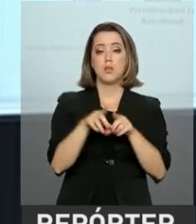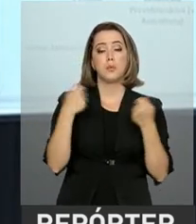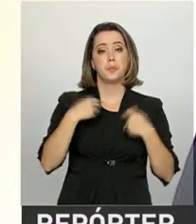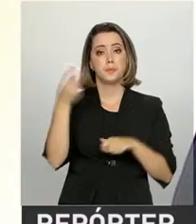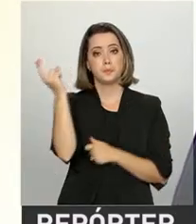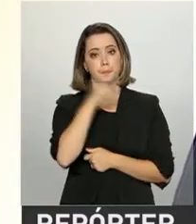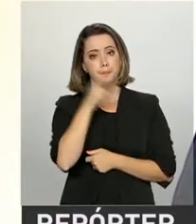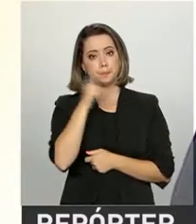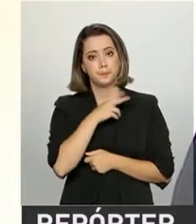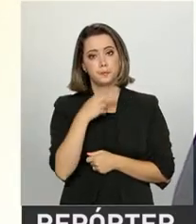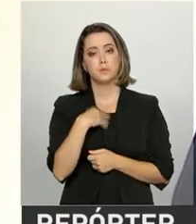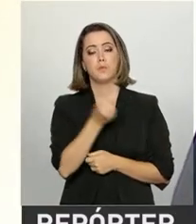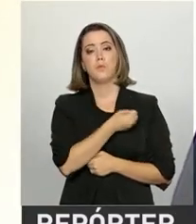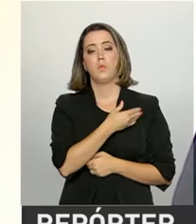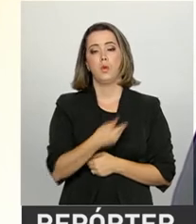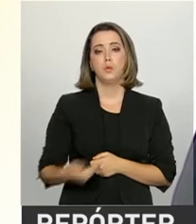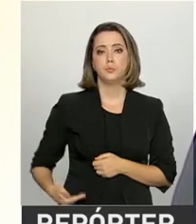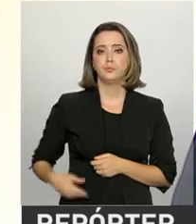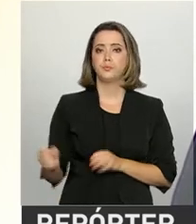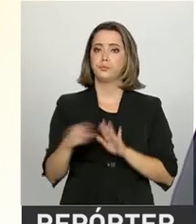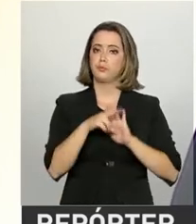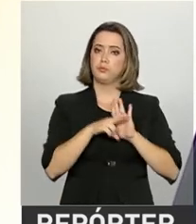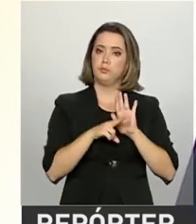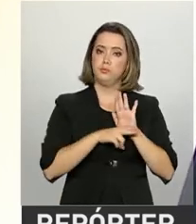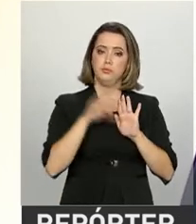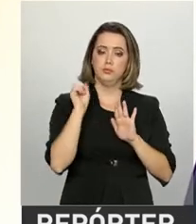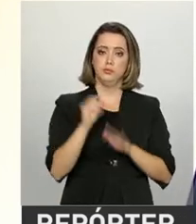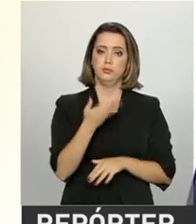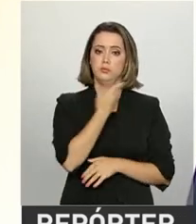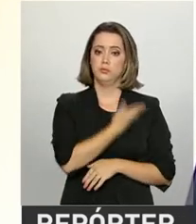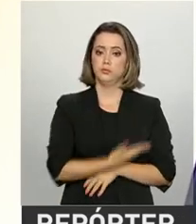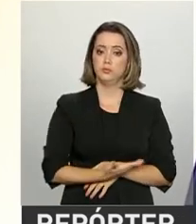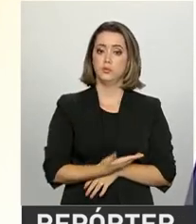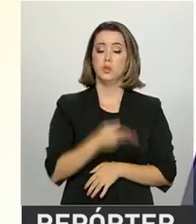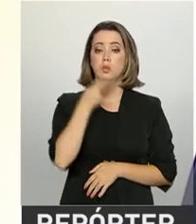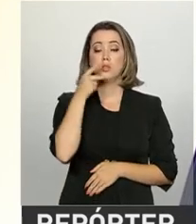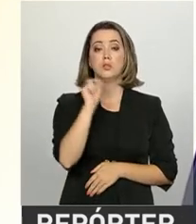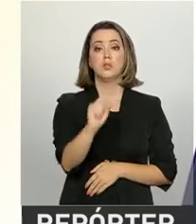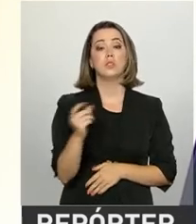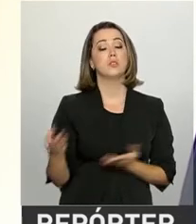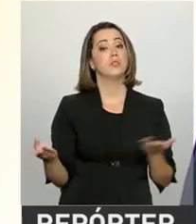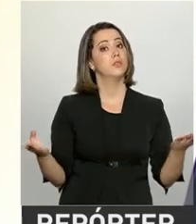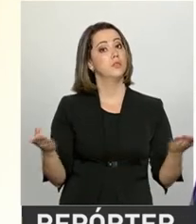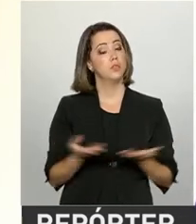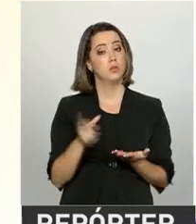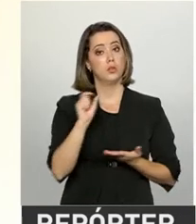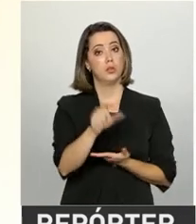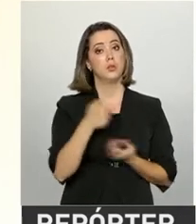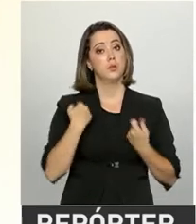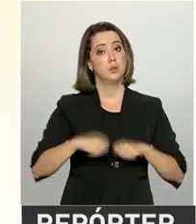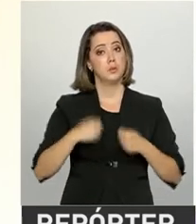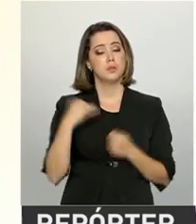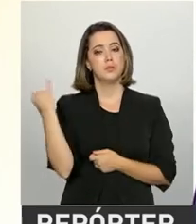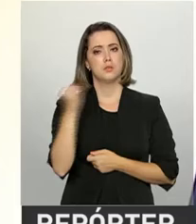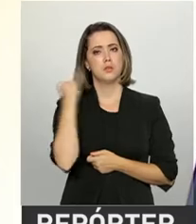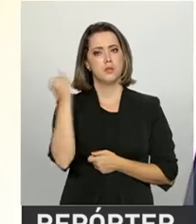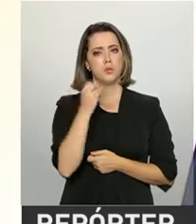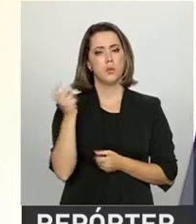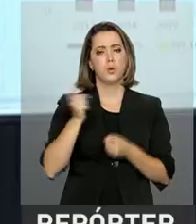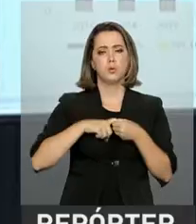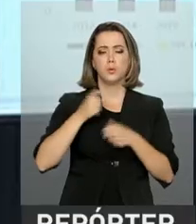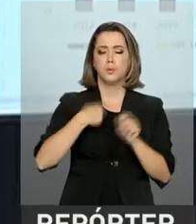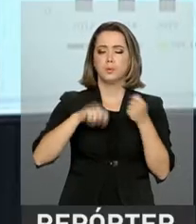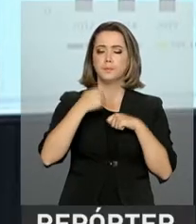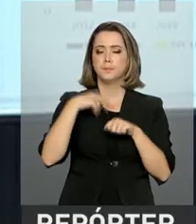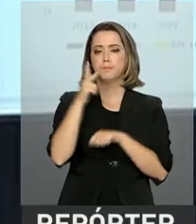durante a sua fala o ministro da fazenda henrique meirelles afirmou que a reforma é importante para a recuperação da economia do país